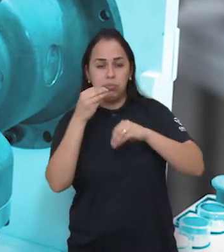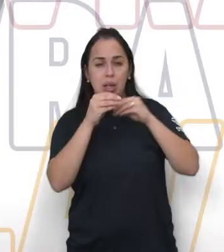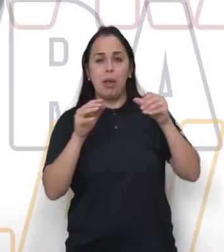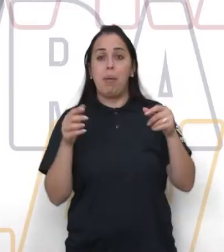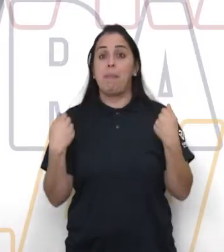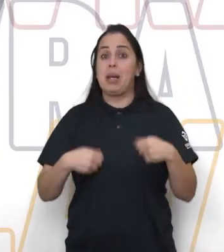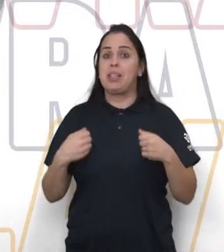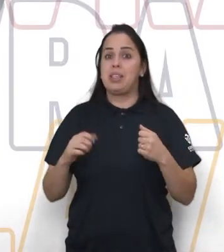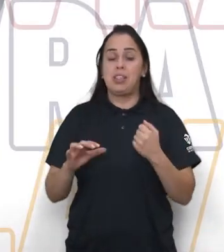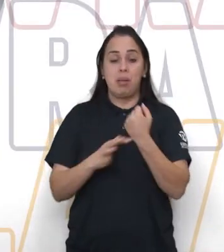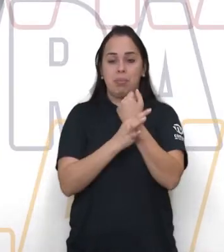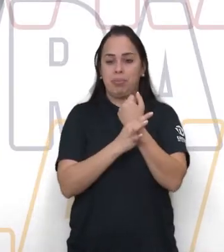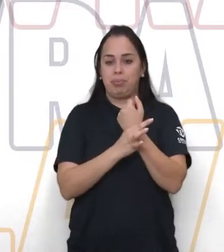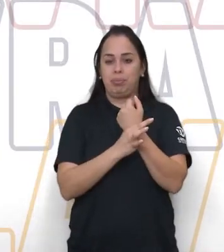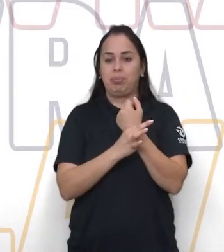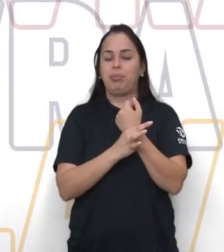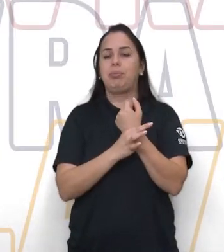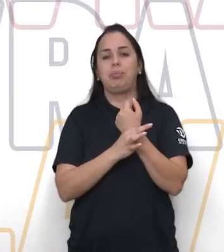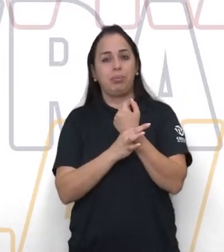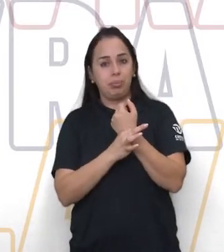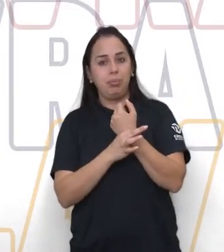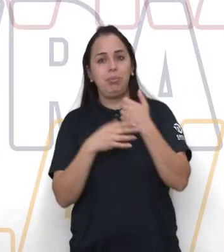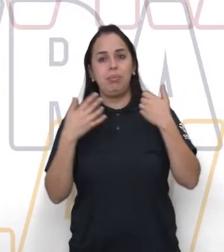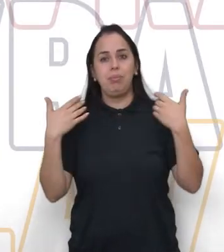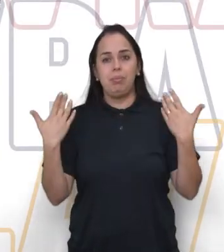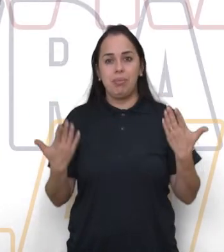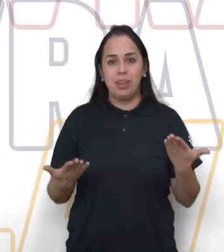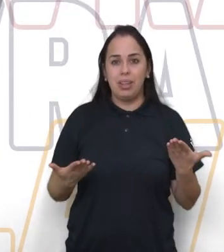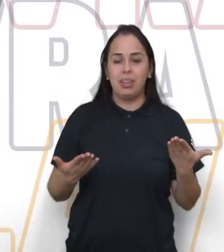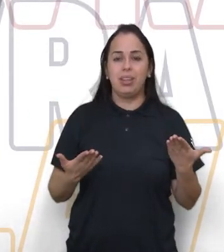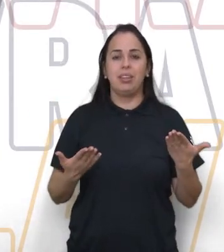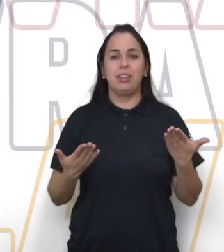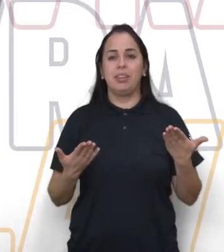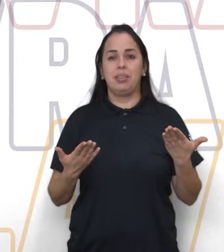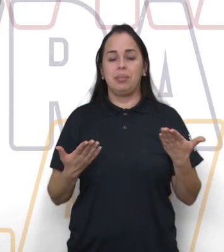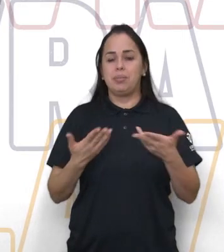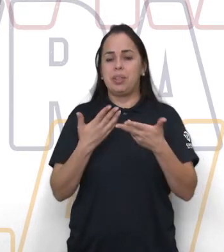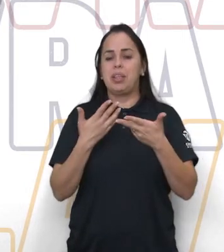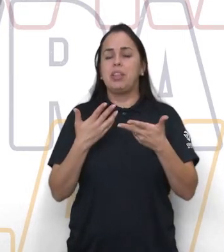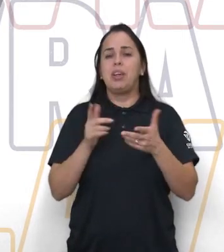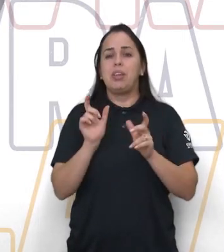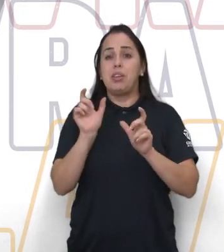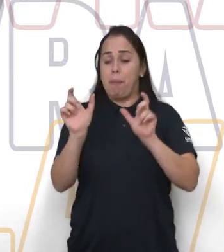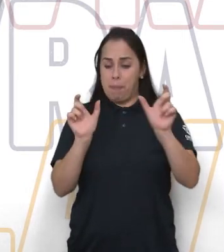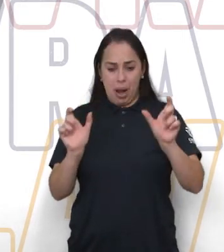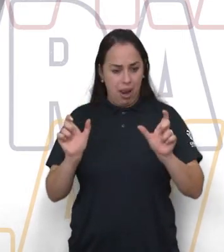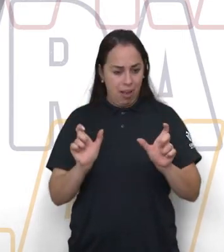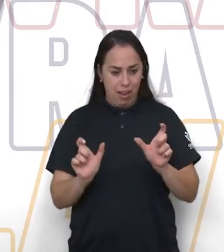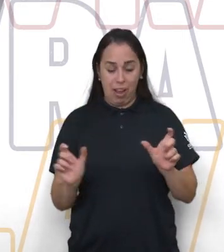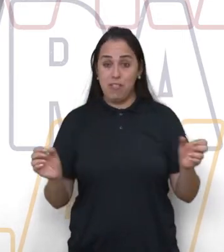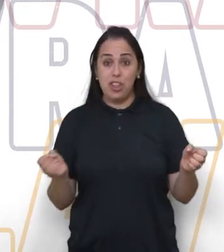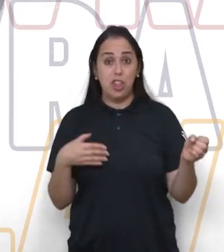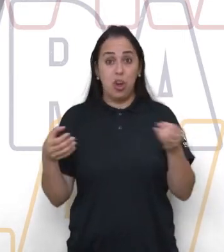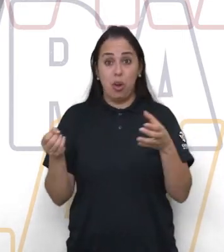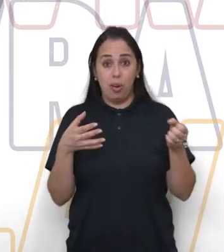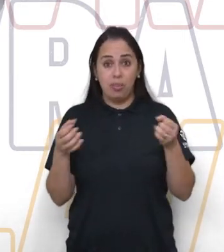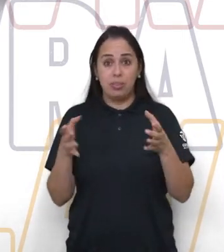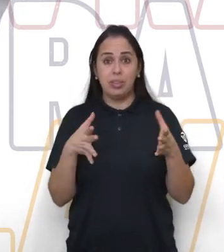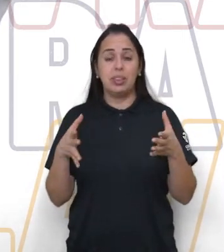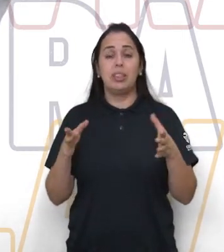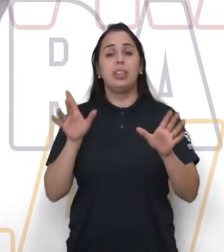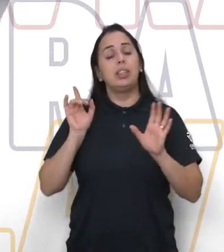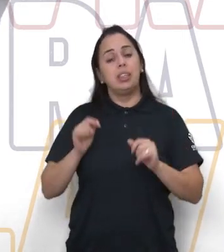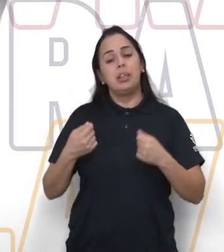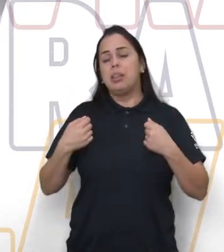precisa ter proteção na então a saiba segurança né bloco teen são palavras o nosso cotidiano